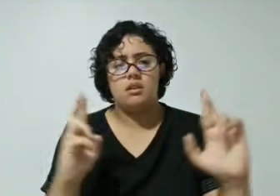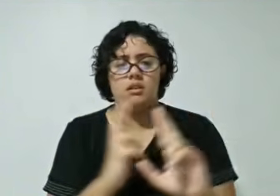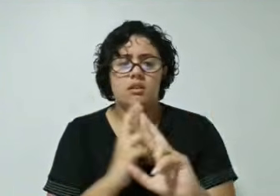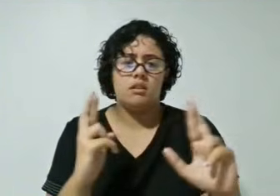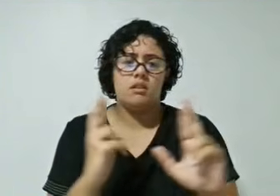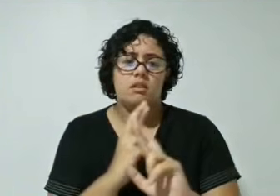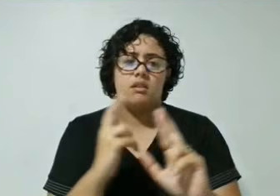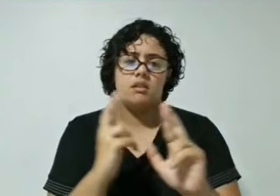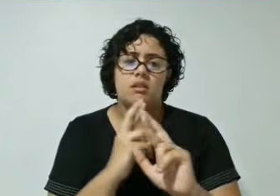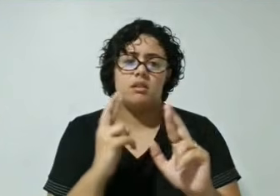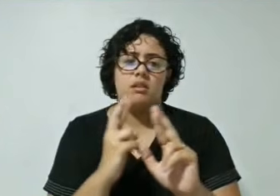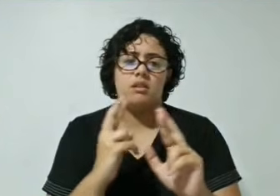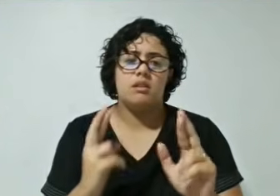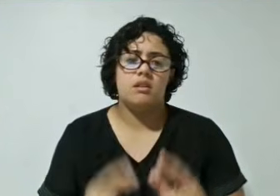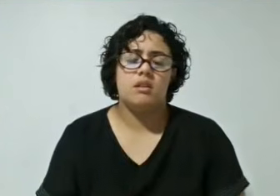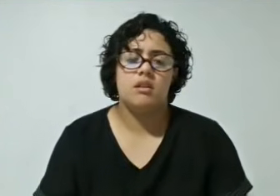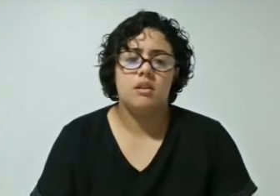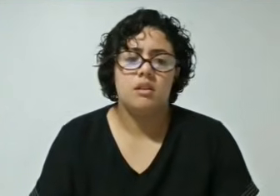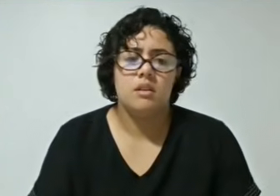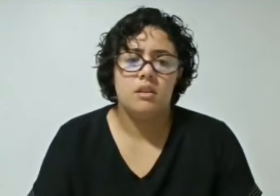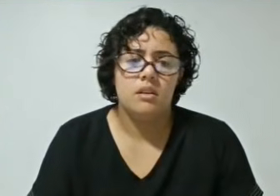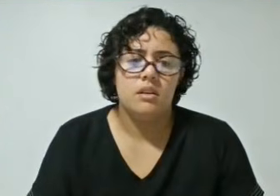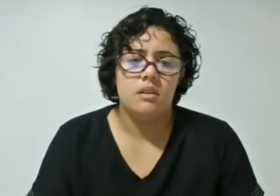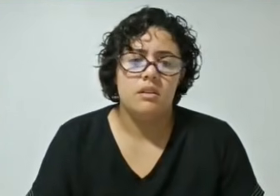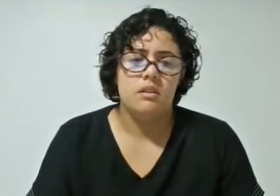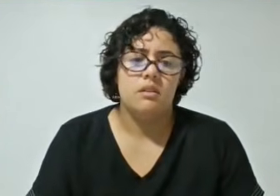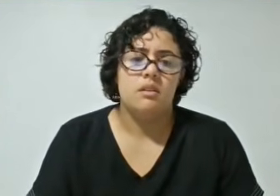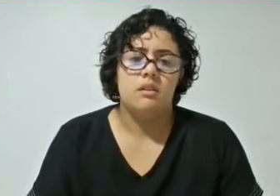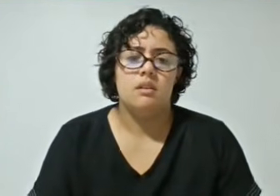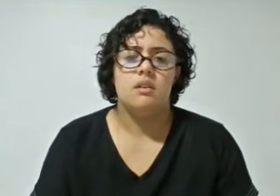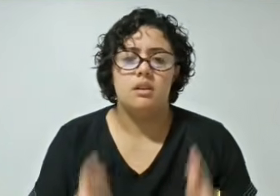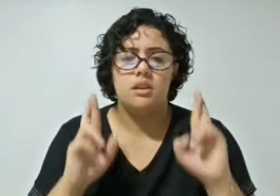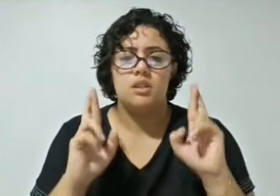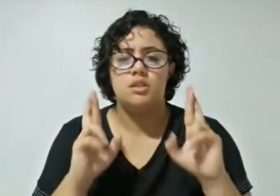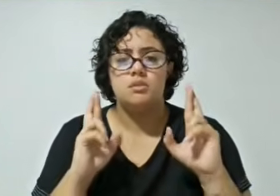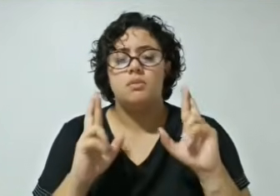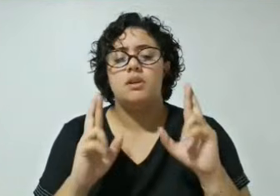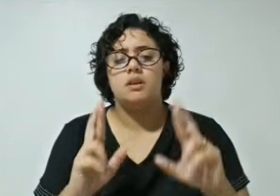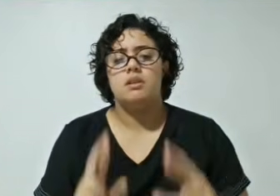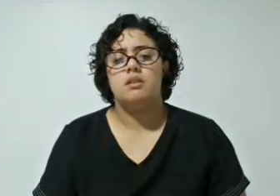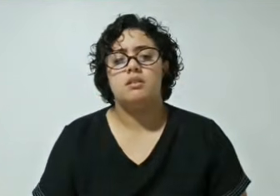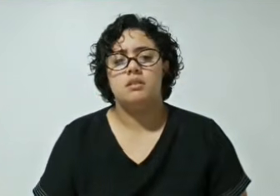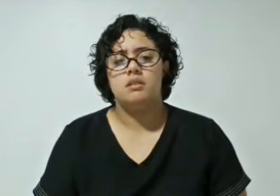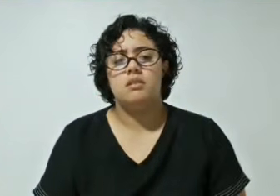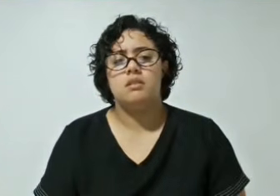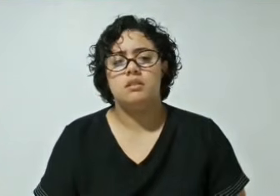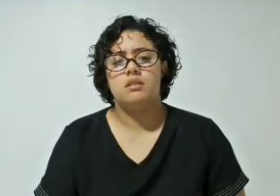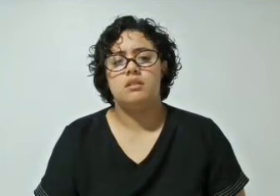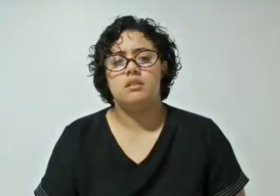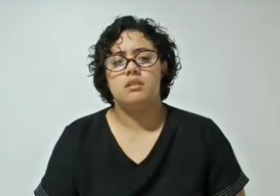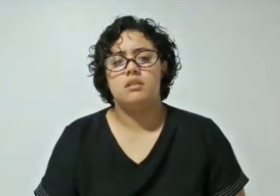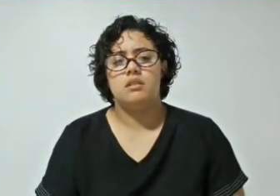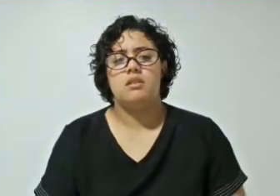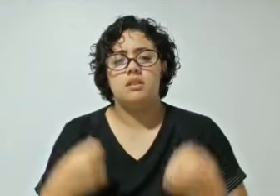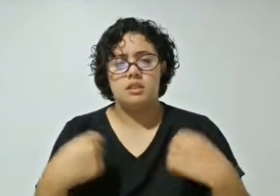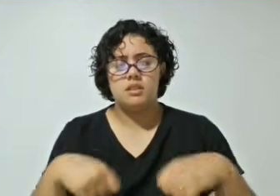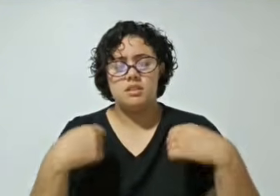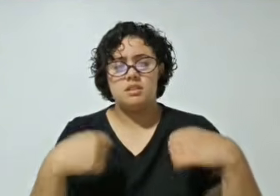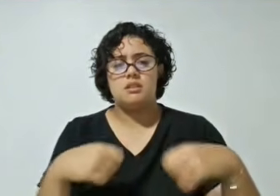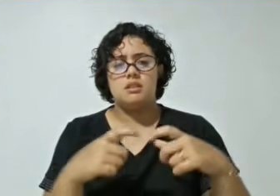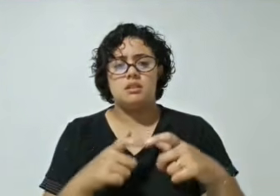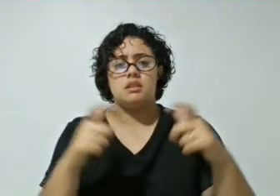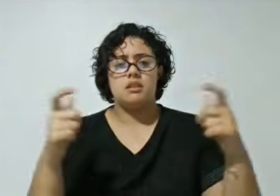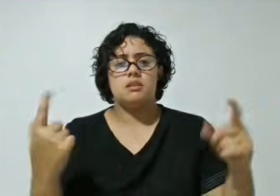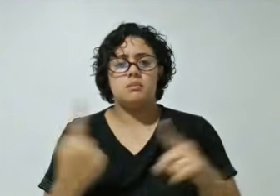dessa retomada do novo concurso. Eu espero a autonomia da Fundação. É uma necessidade grande, porque